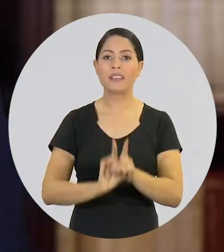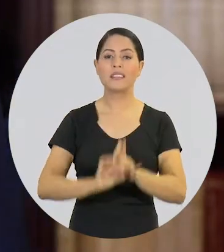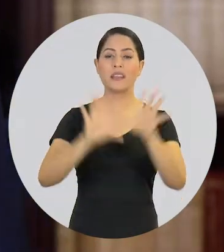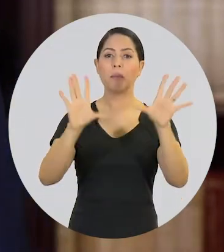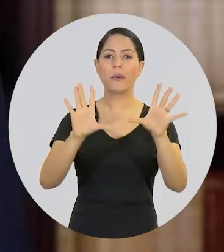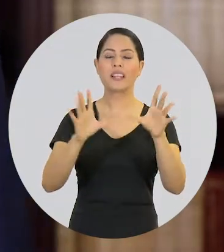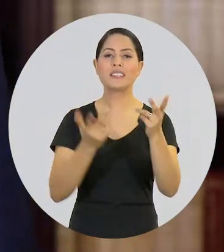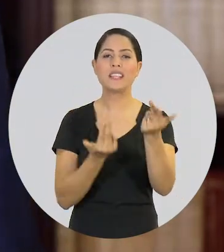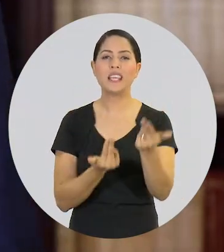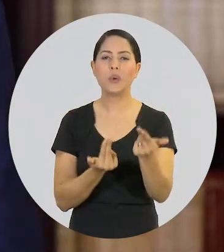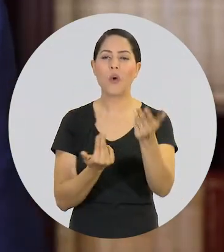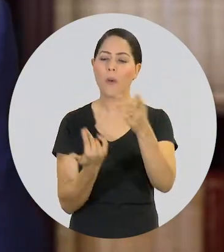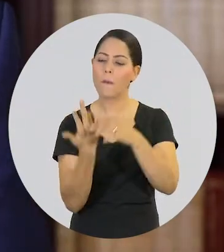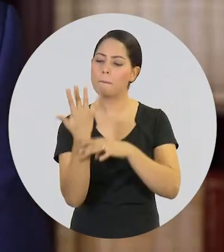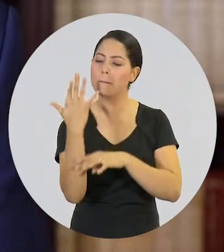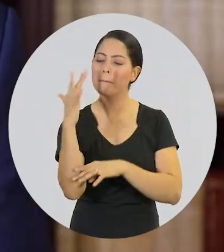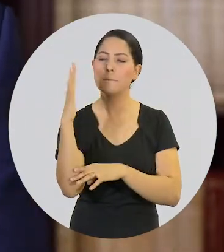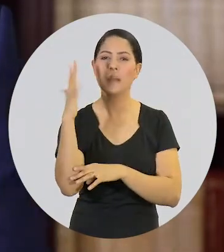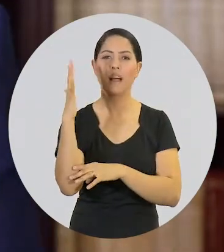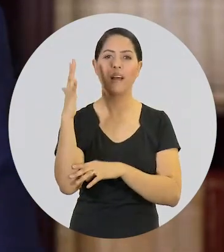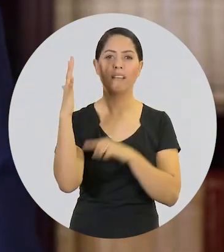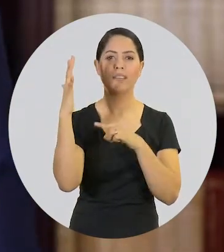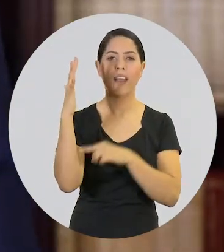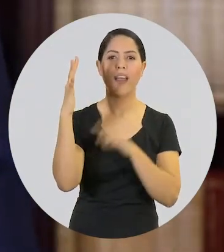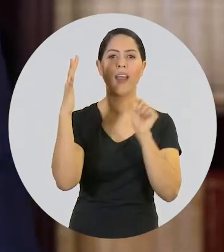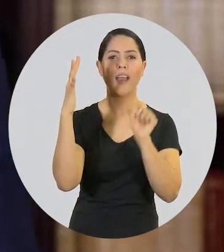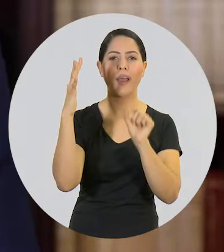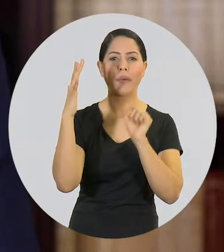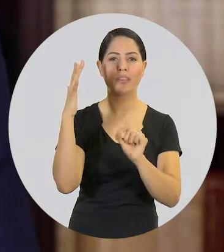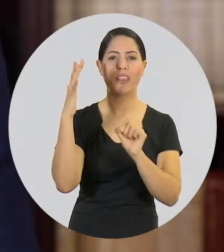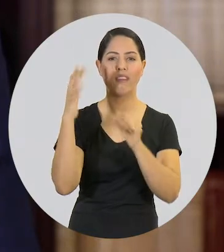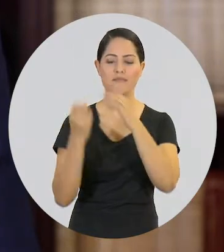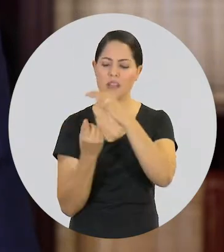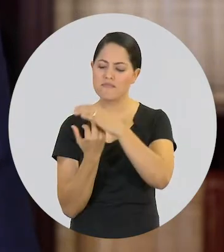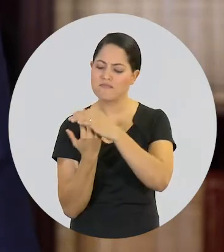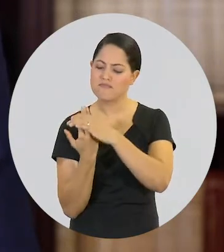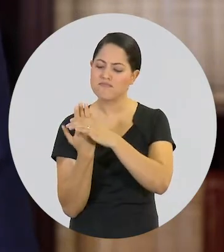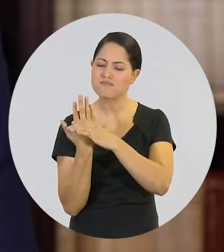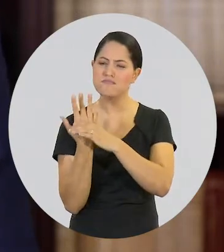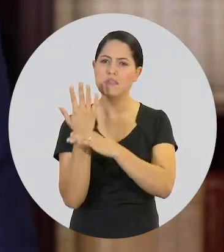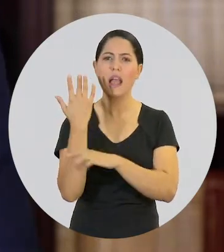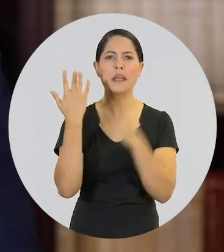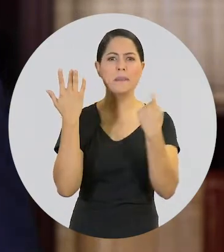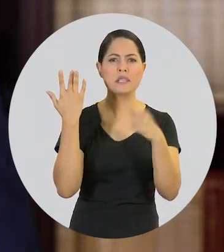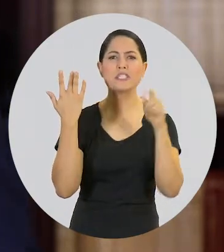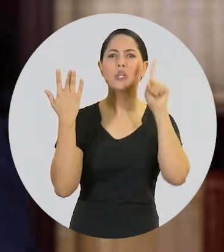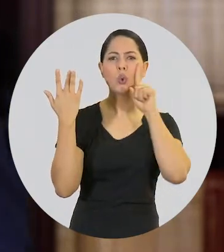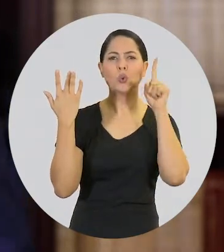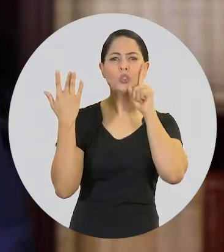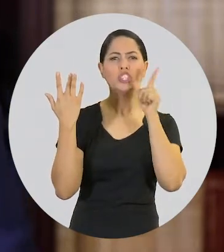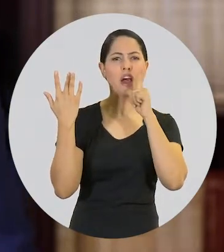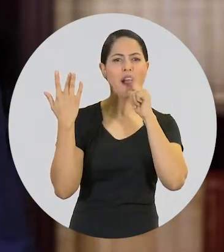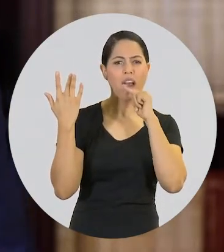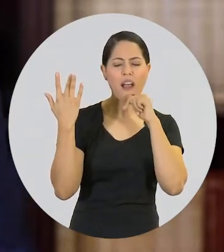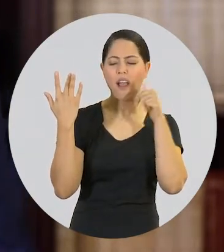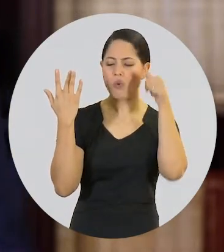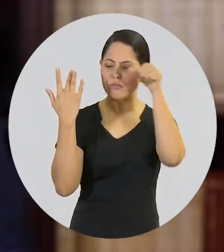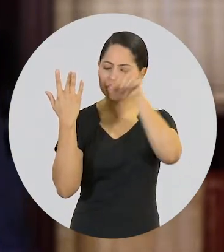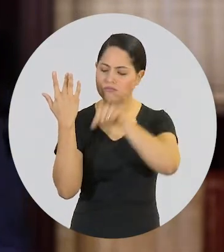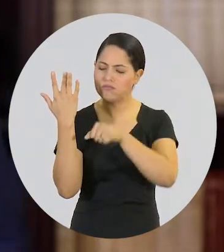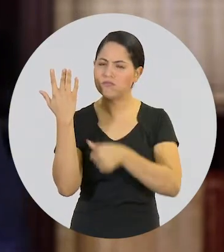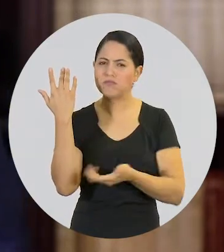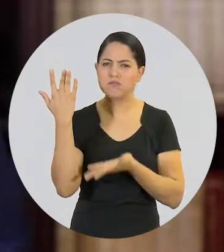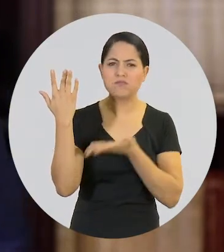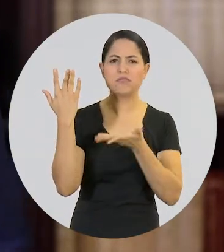se disse que a democracia é como uma planta bem tênue, uma planta que está nascendo, que ela precisa ser regada todo